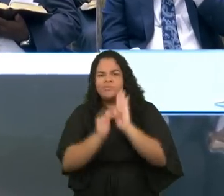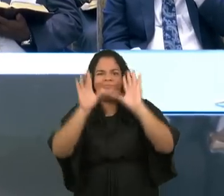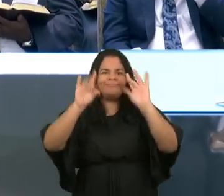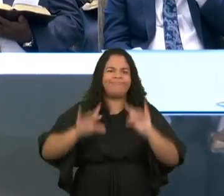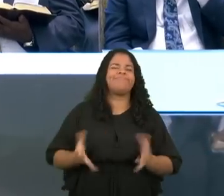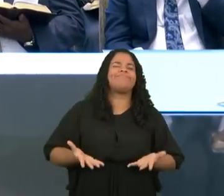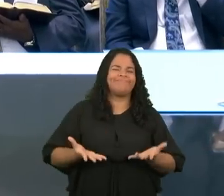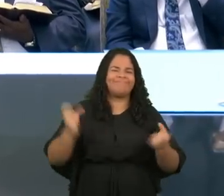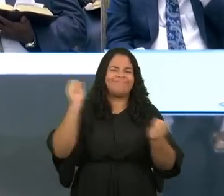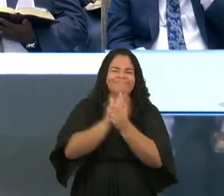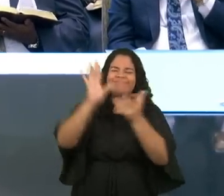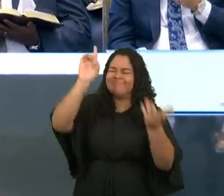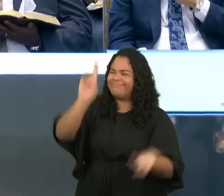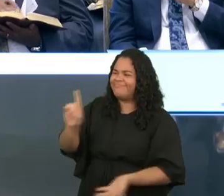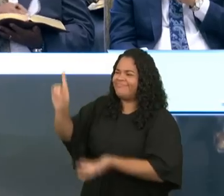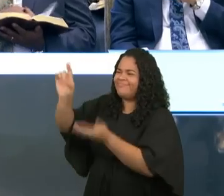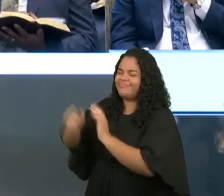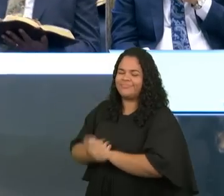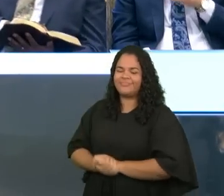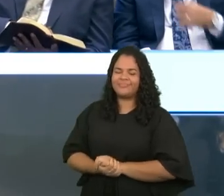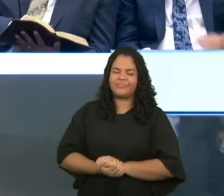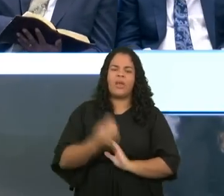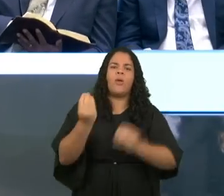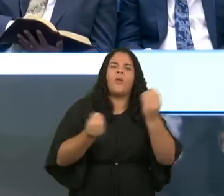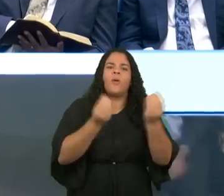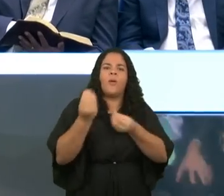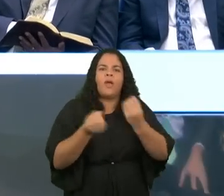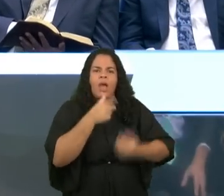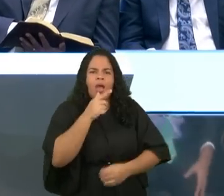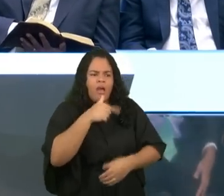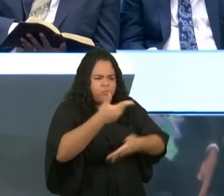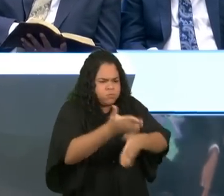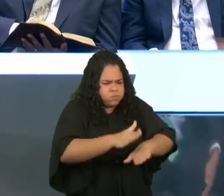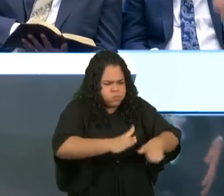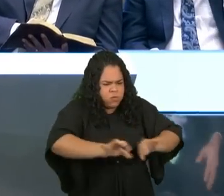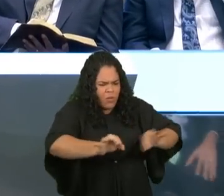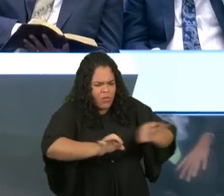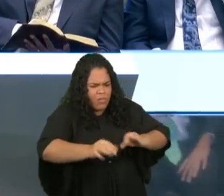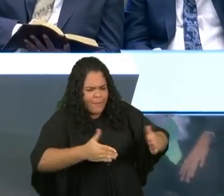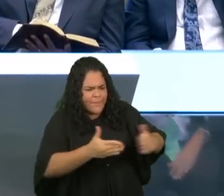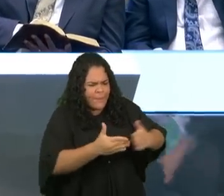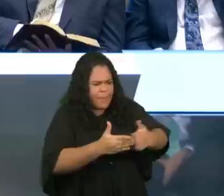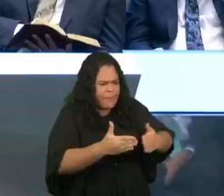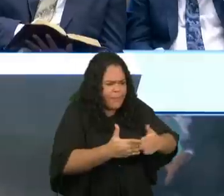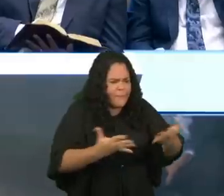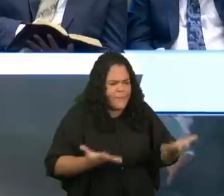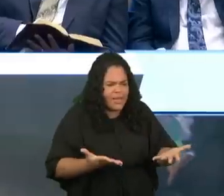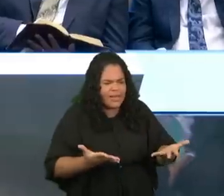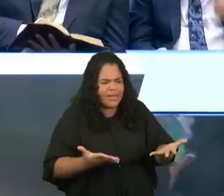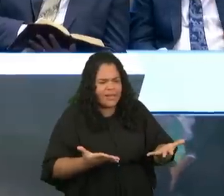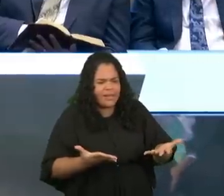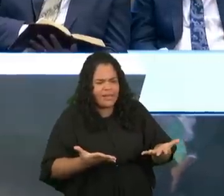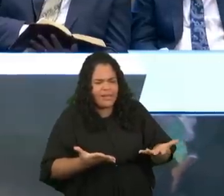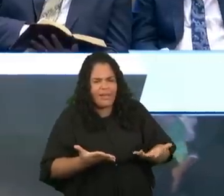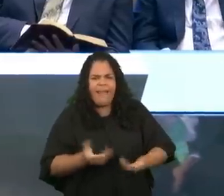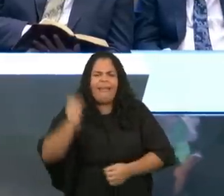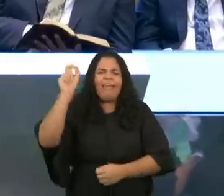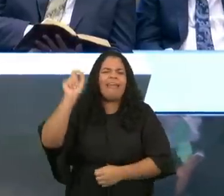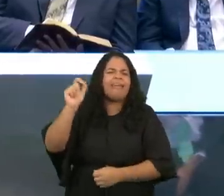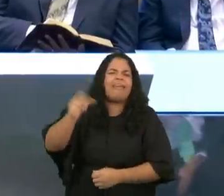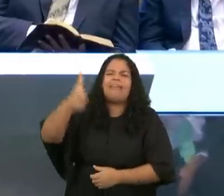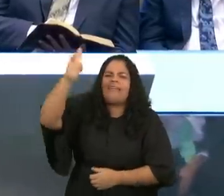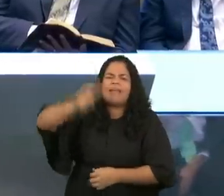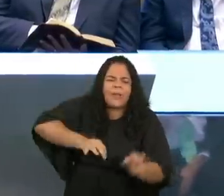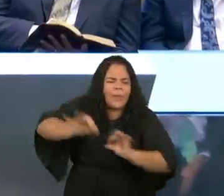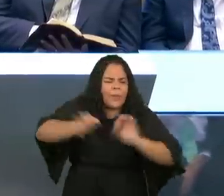Deus. Quem represa as águas do mar numa túnica? Quem determinou os limites da terra? Para aí, presta atenção na